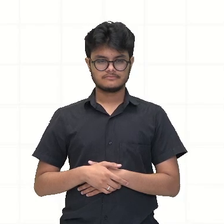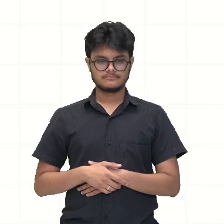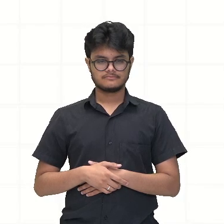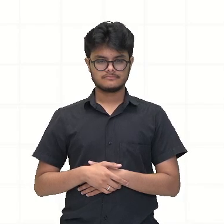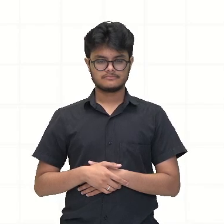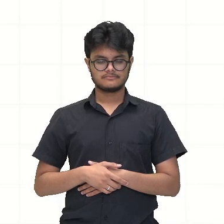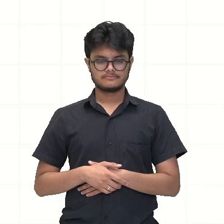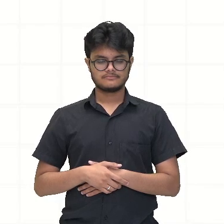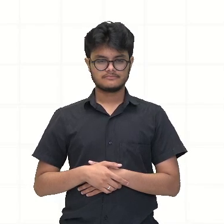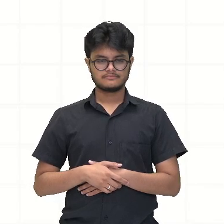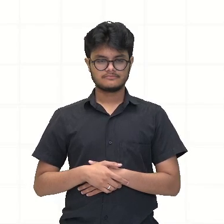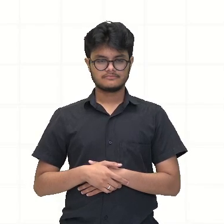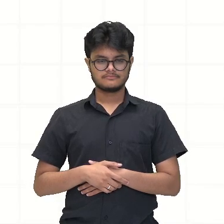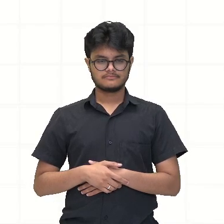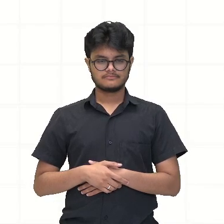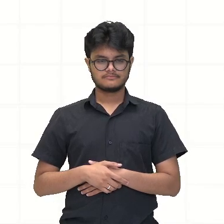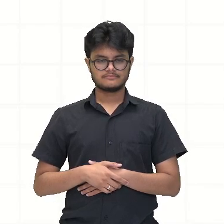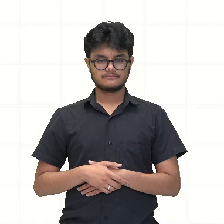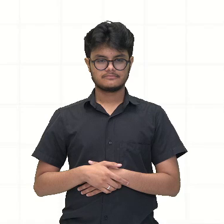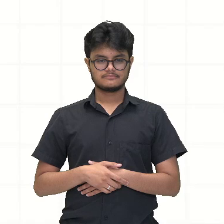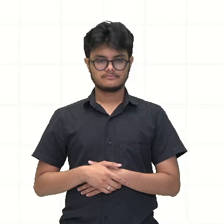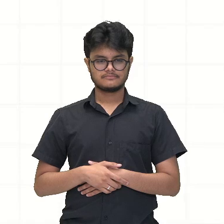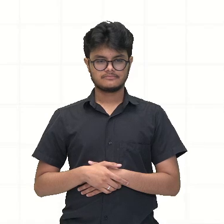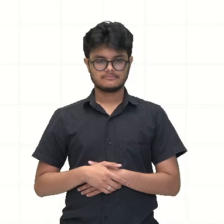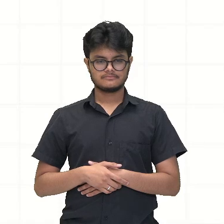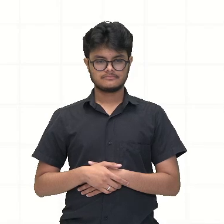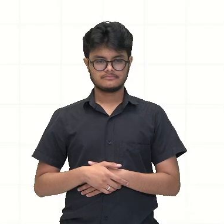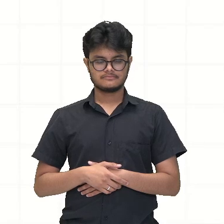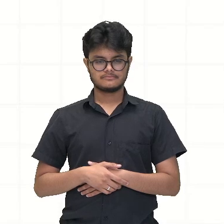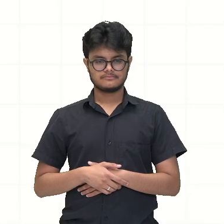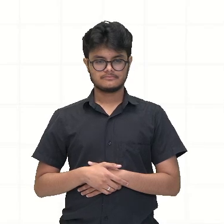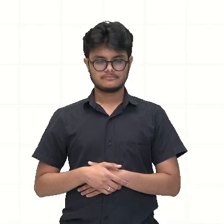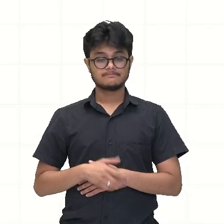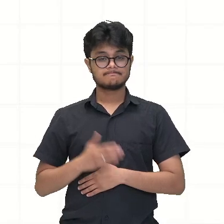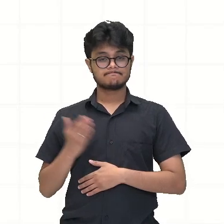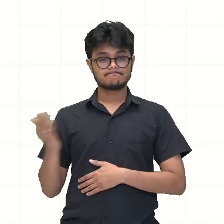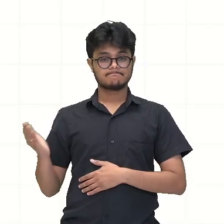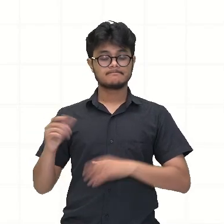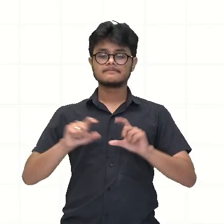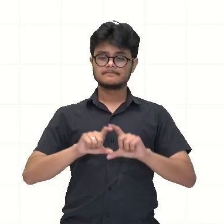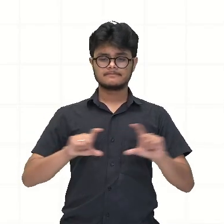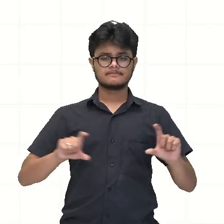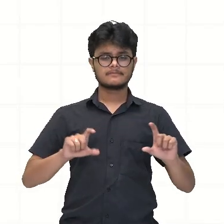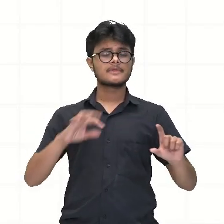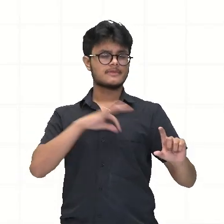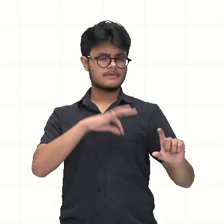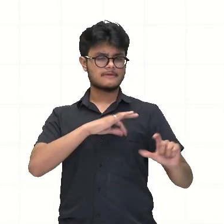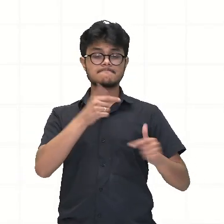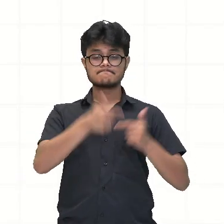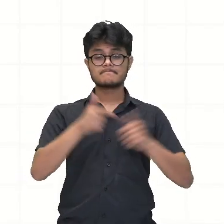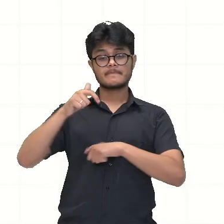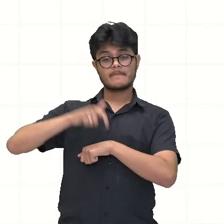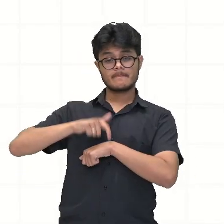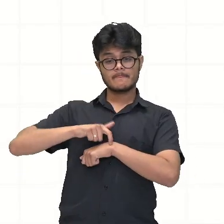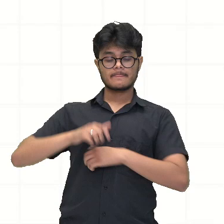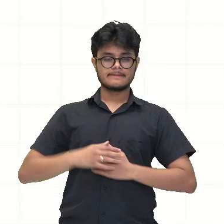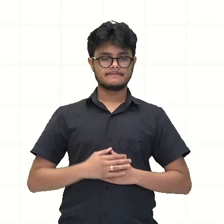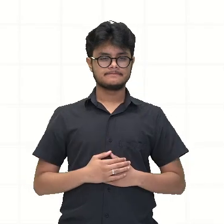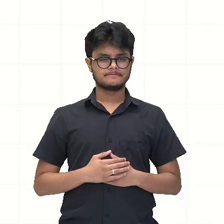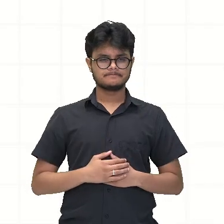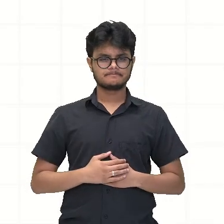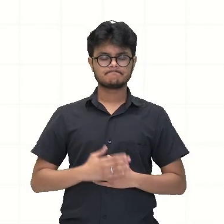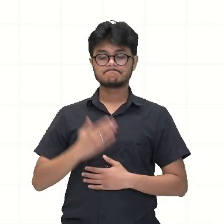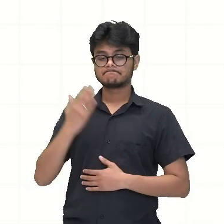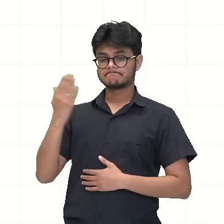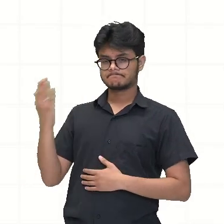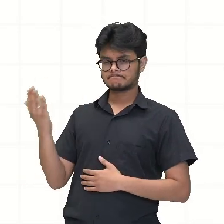está referente ao tempo. Então, essa é a fórmula aí para saber o preço, né? Aí, a